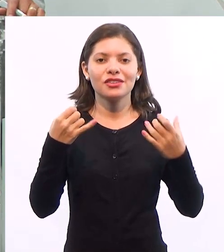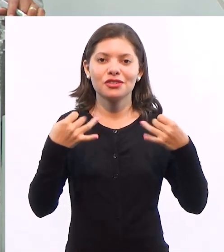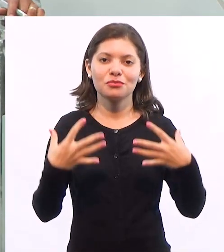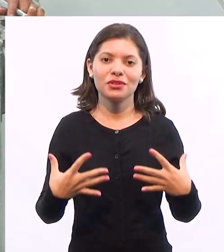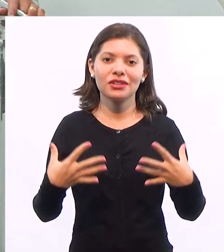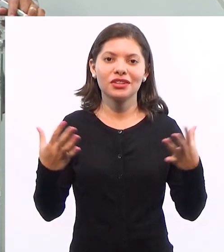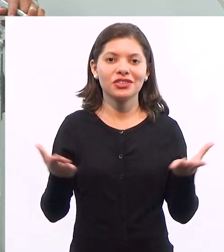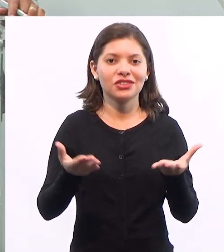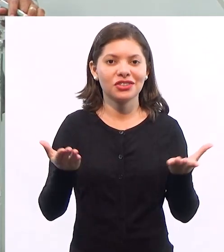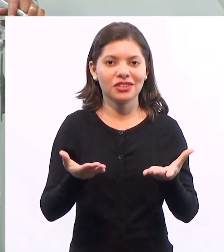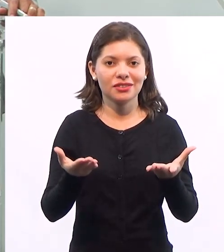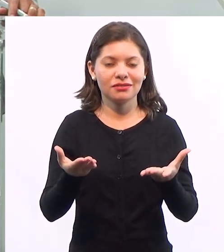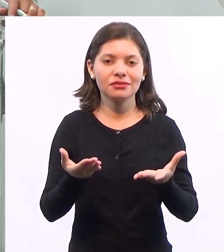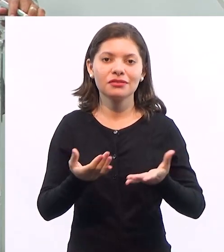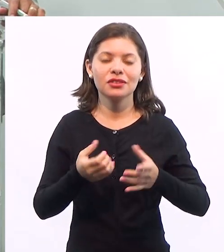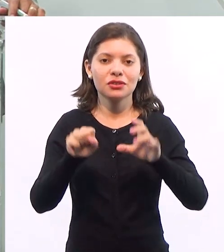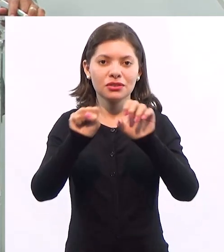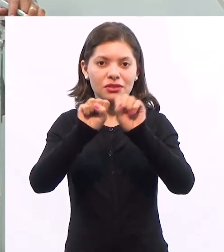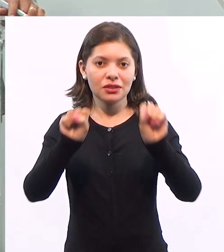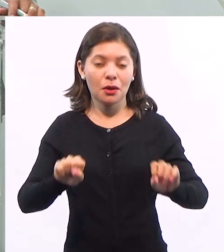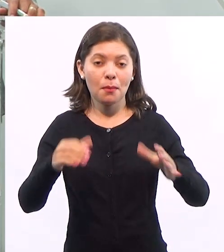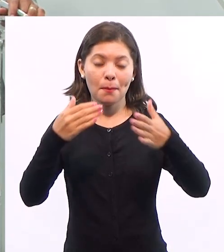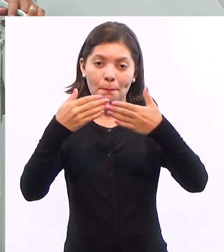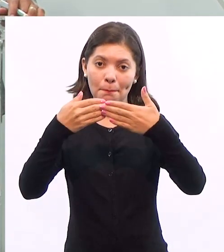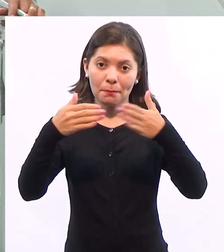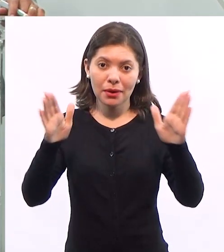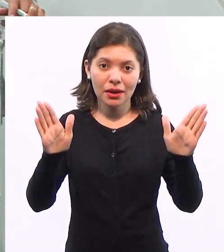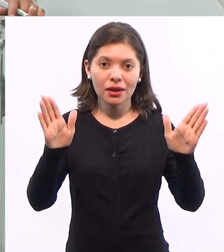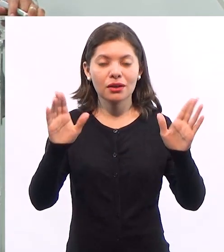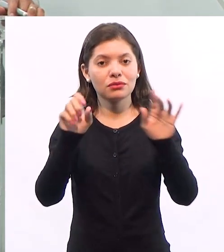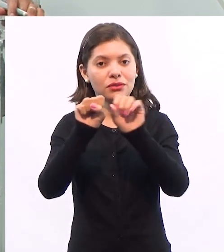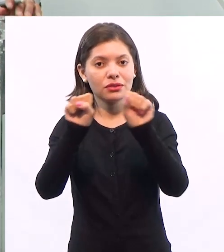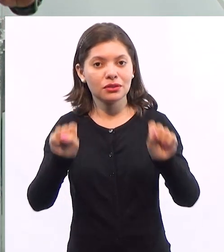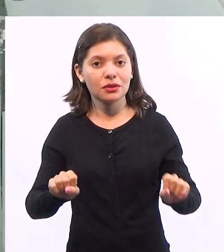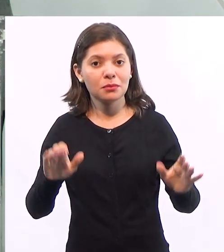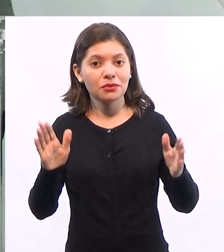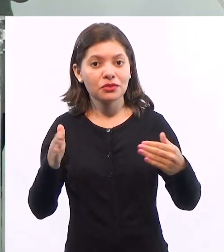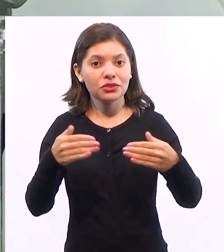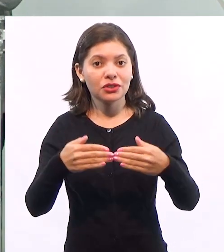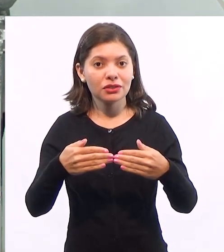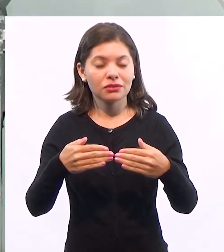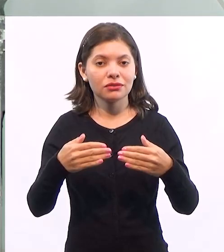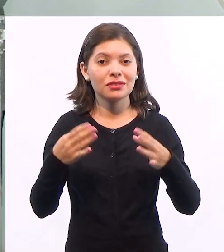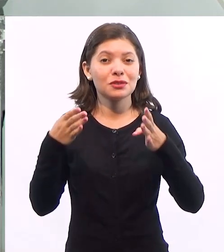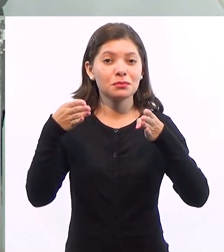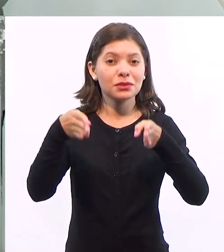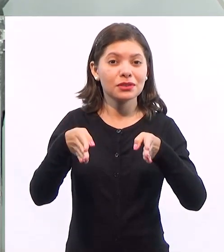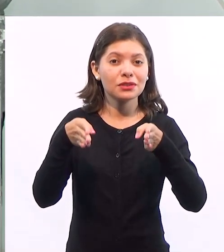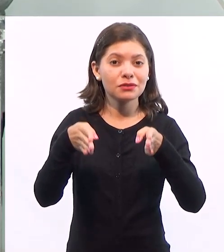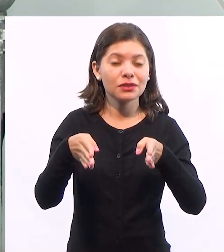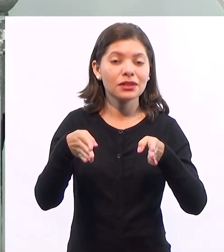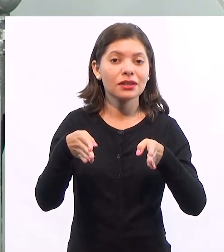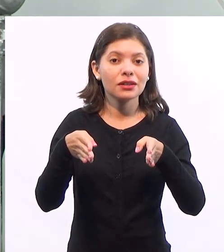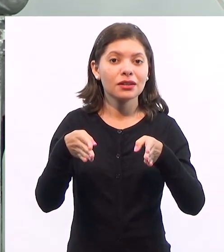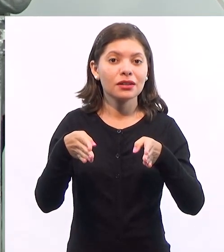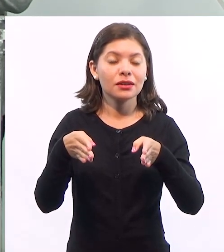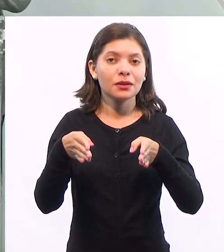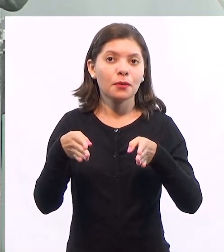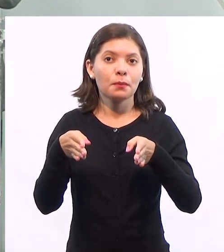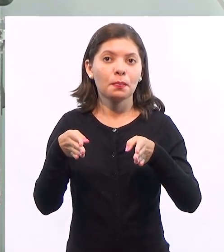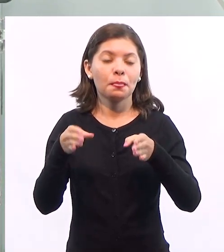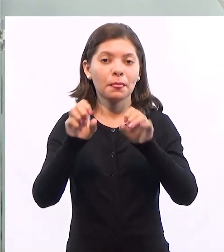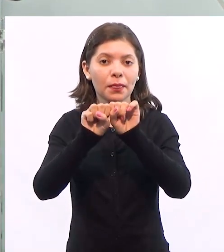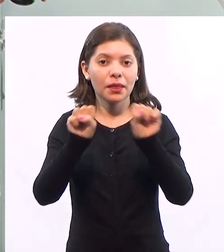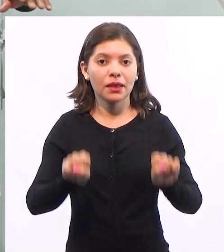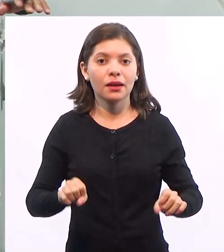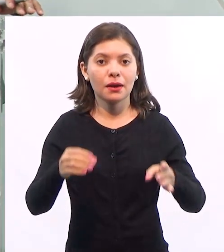você, que eu falaria da questão do sistema aberto e sistema fechado. Antes de eu falar especificamente do sistema aberto, eu quero